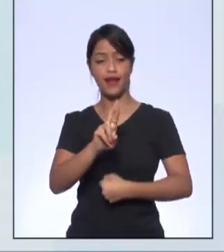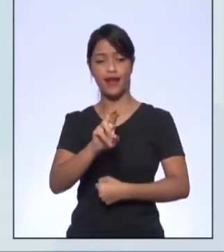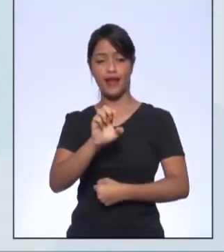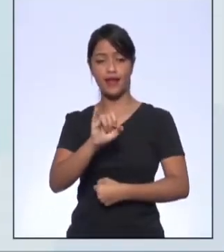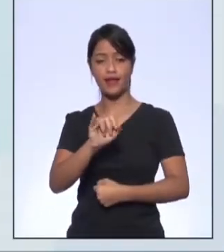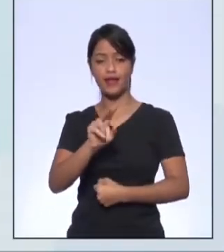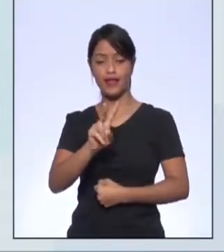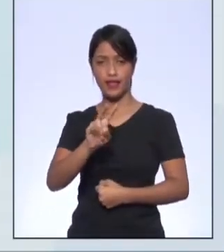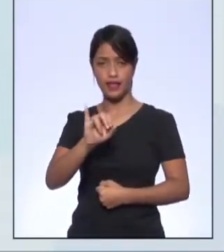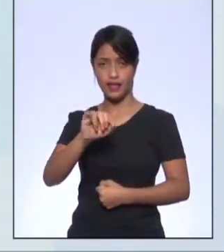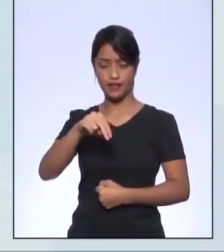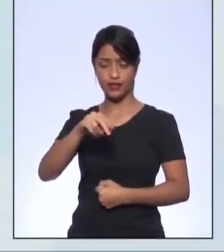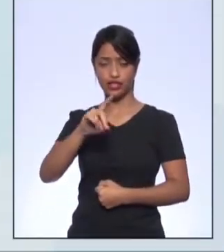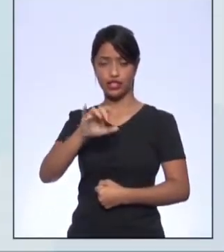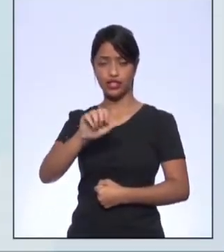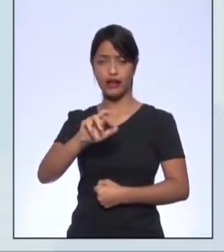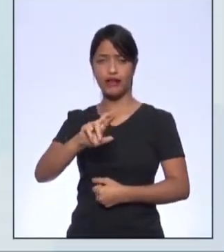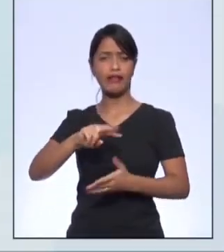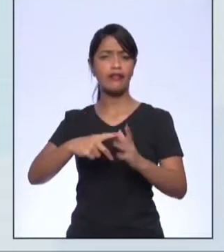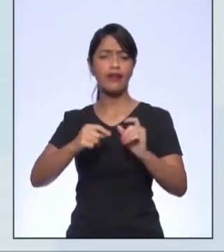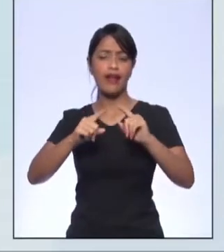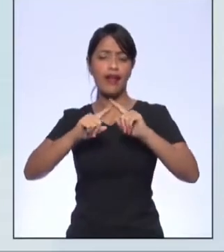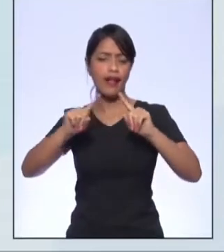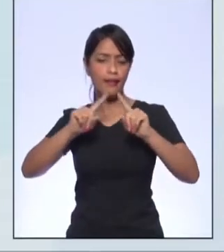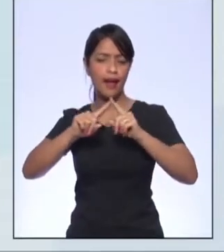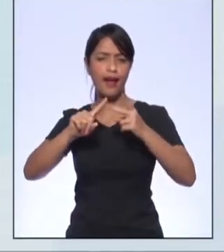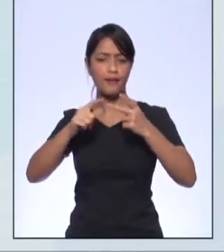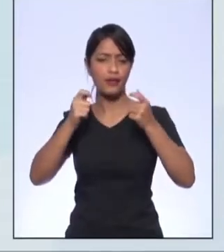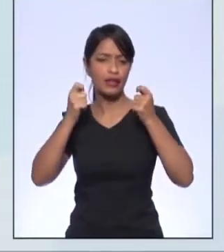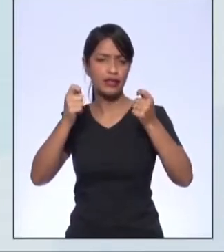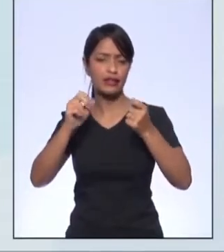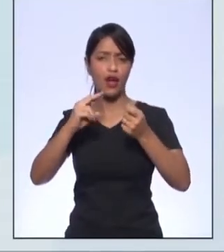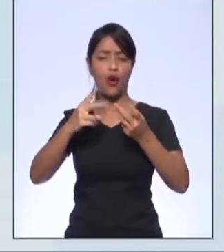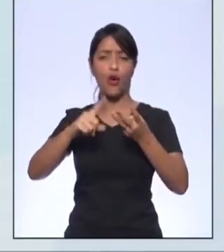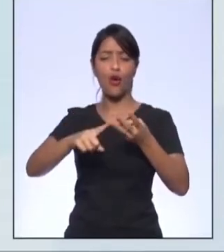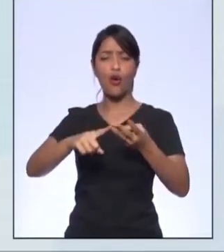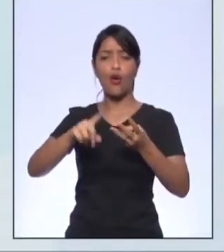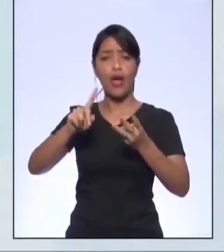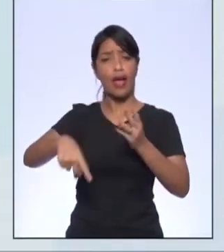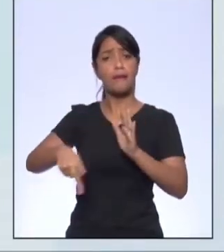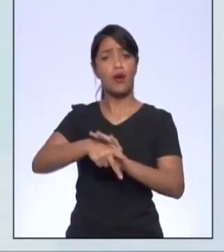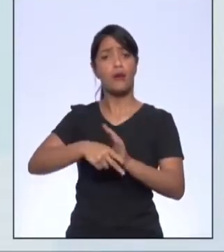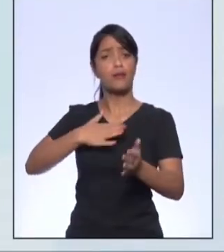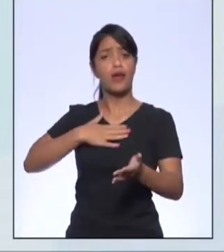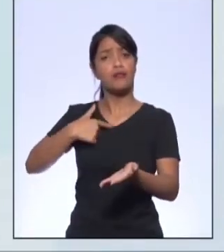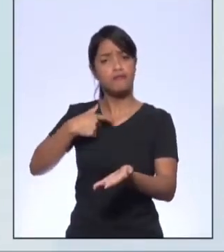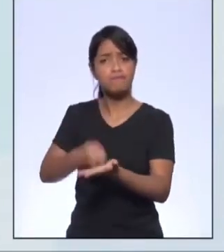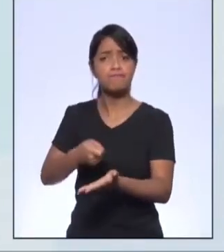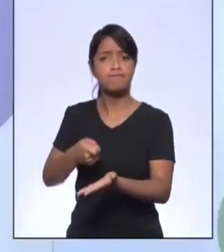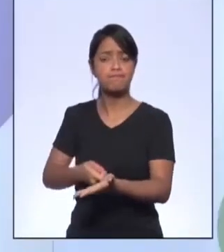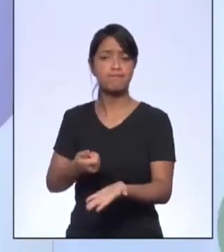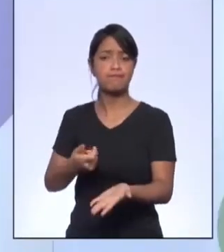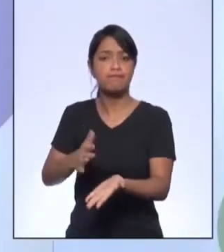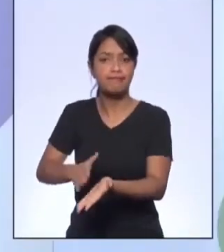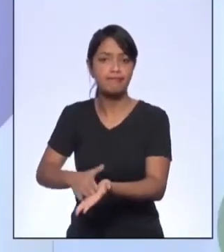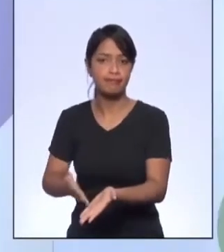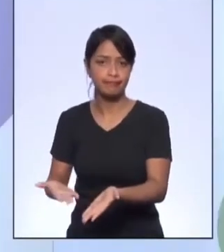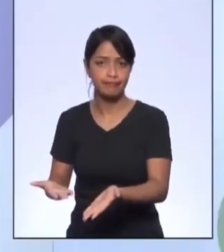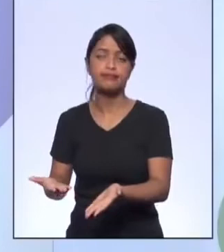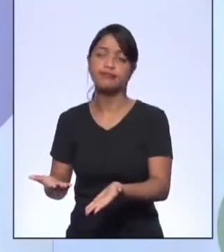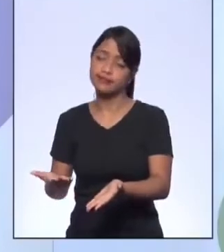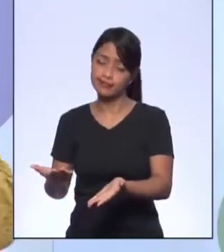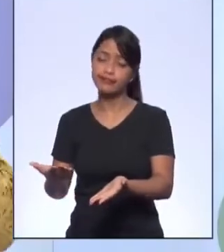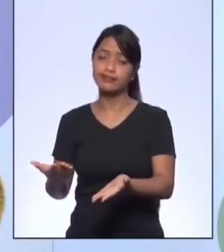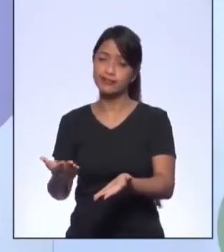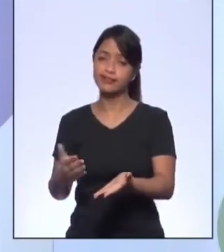lá. Reclamar, protestar, requerer o que se acha ter de direito, exigir. Então, acho que